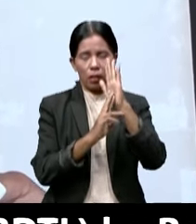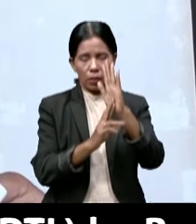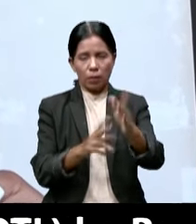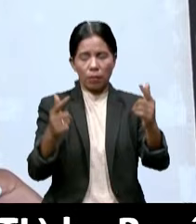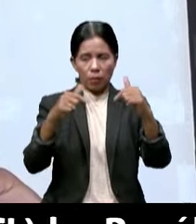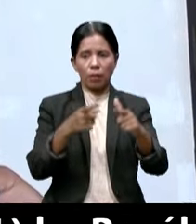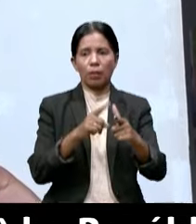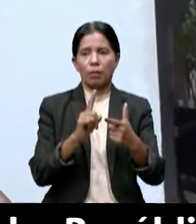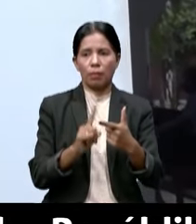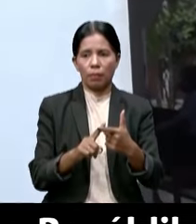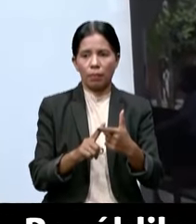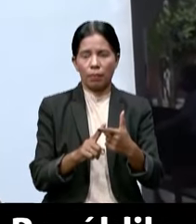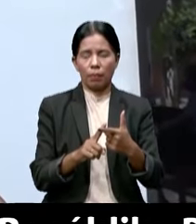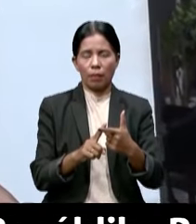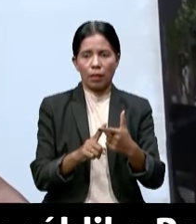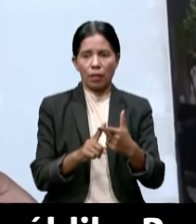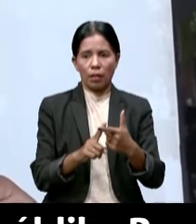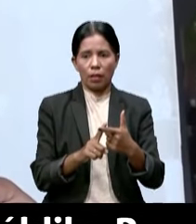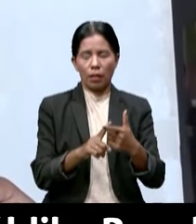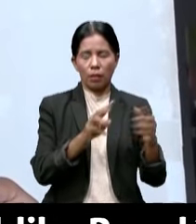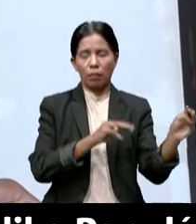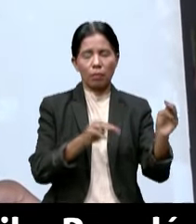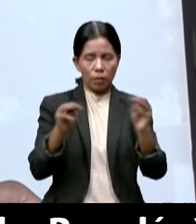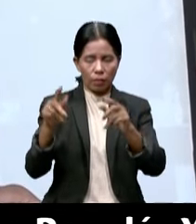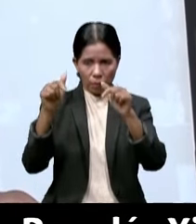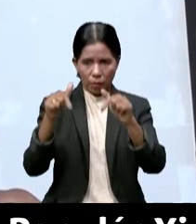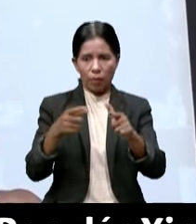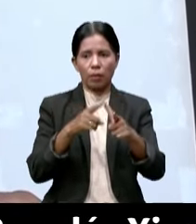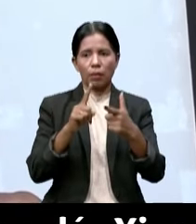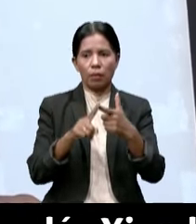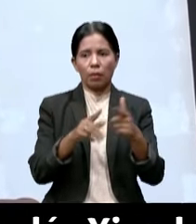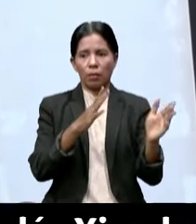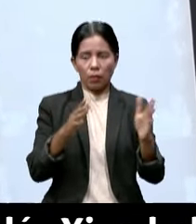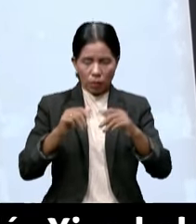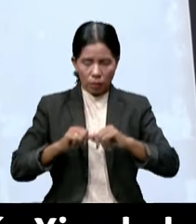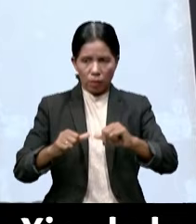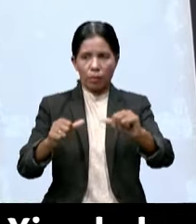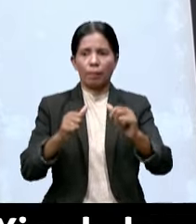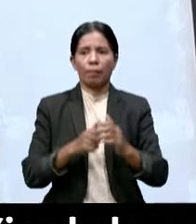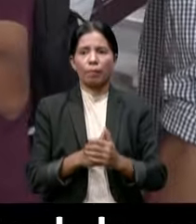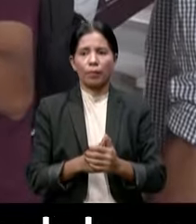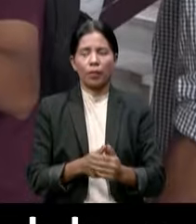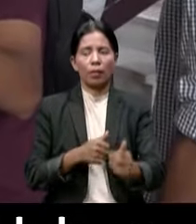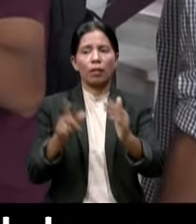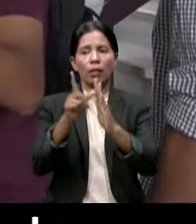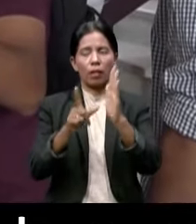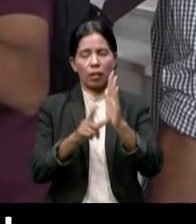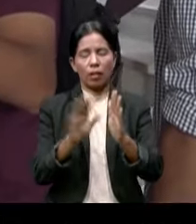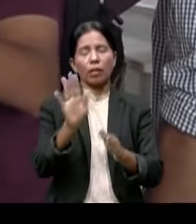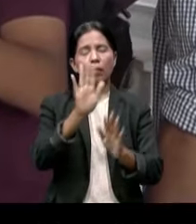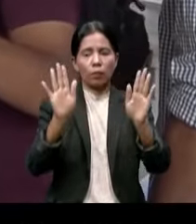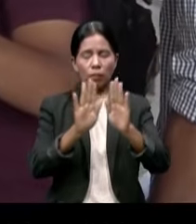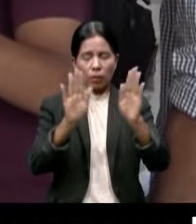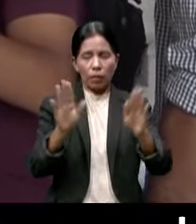e depois autos né passa fali mai né depois processo se continua lá. Tuir kronologia ia domingo foi na lais tuku